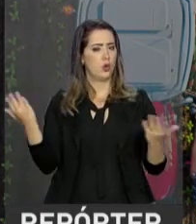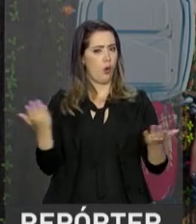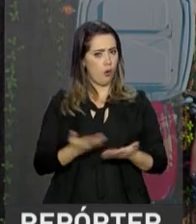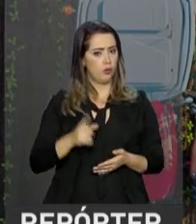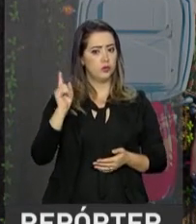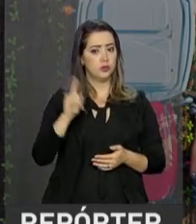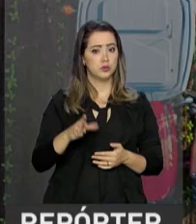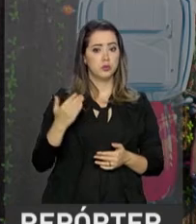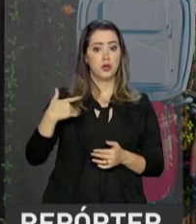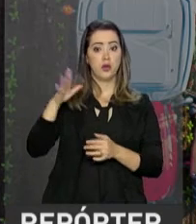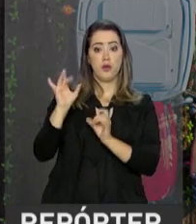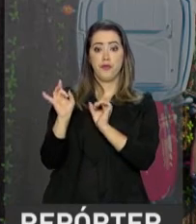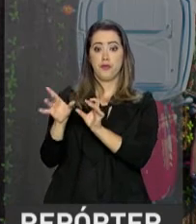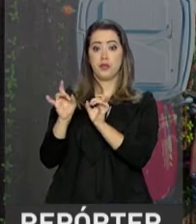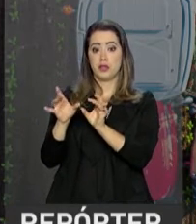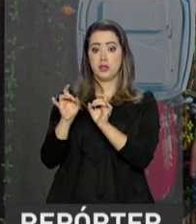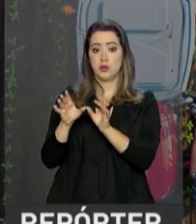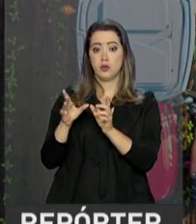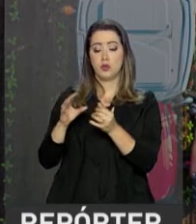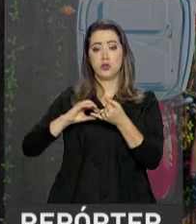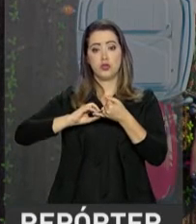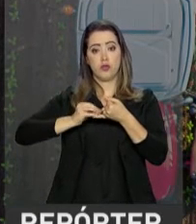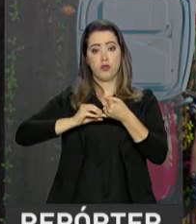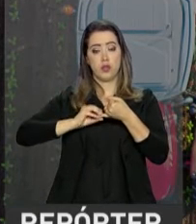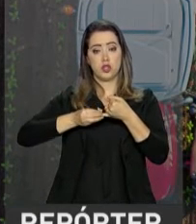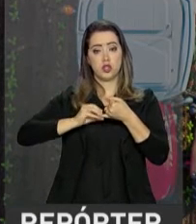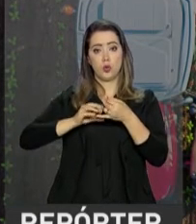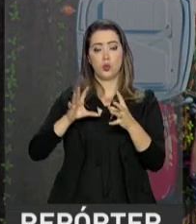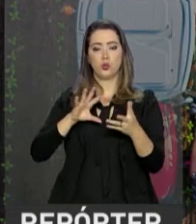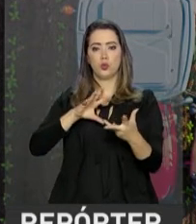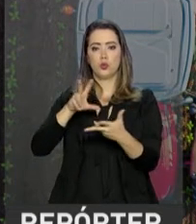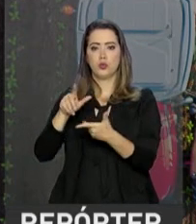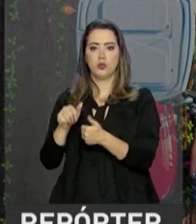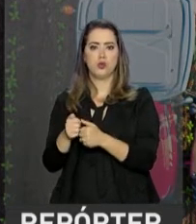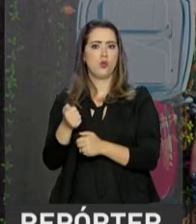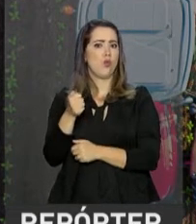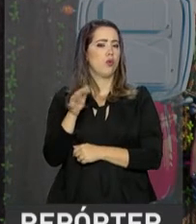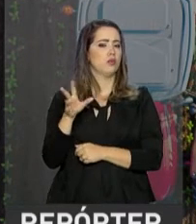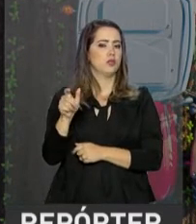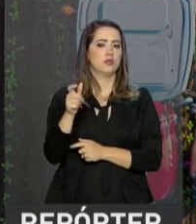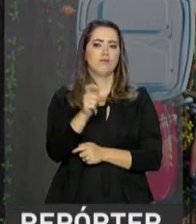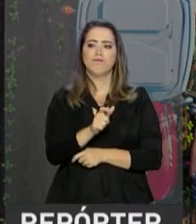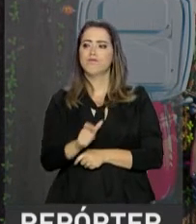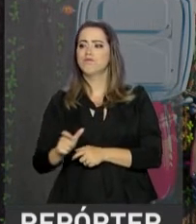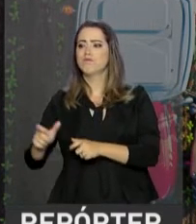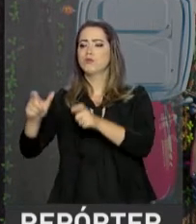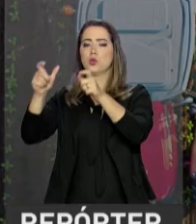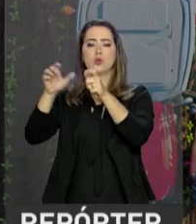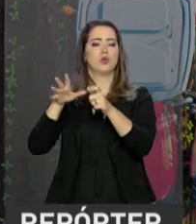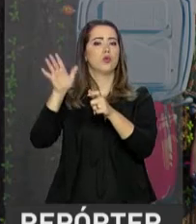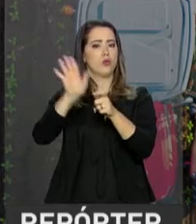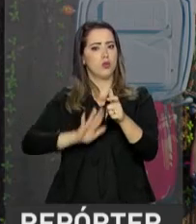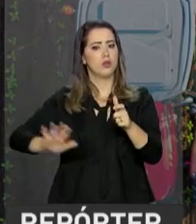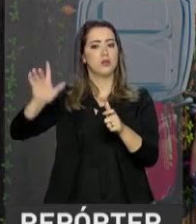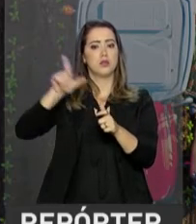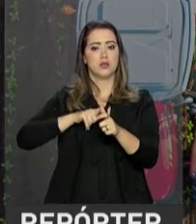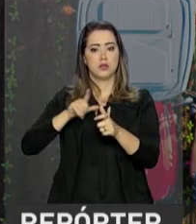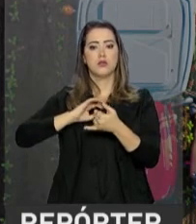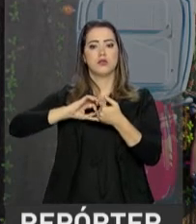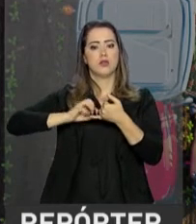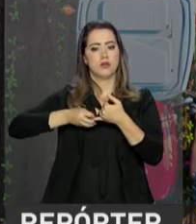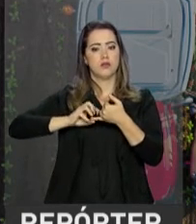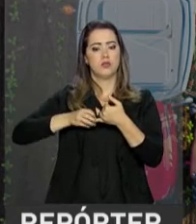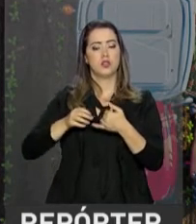fornecedor de feijão do mundo temos safras em quase todos os estados totalizando 3,3 milhões de toneladas